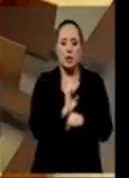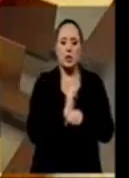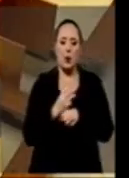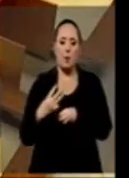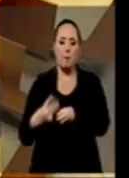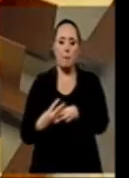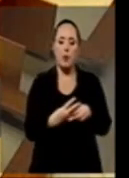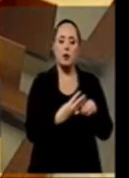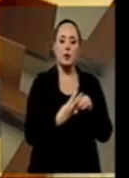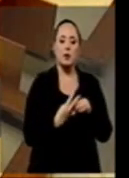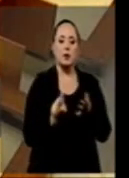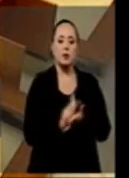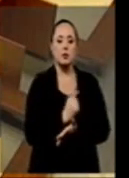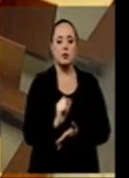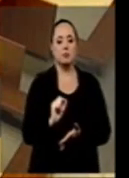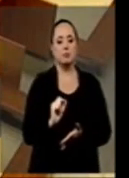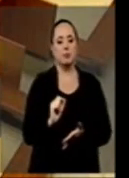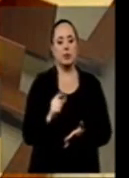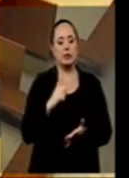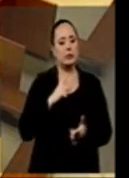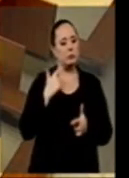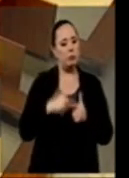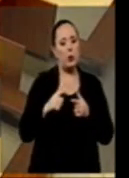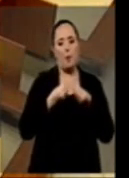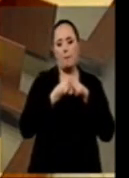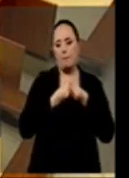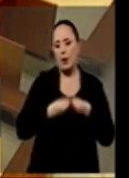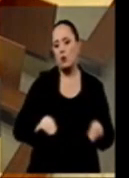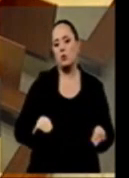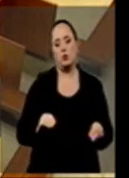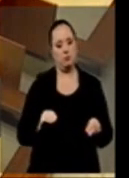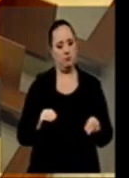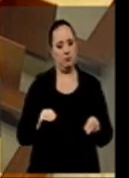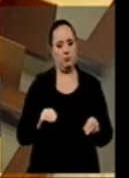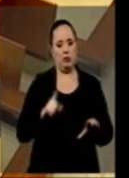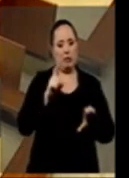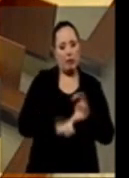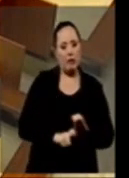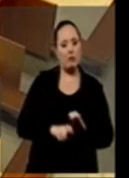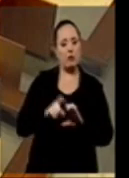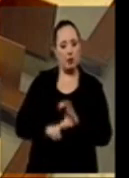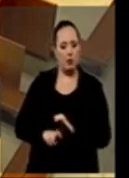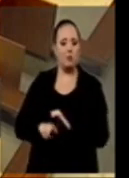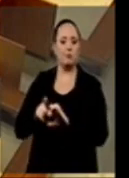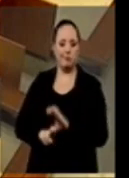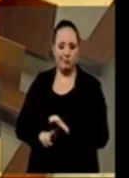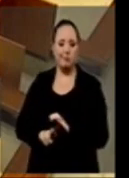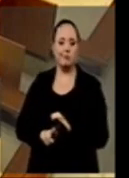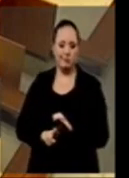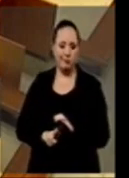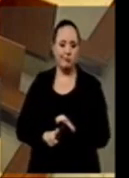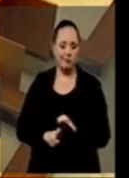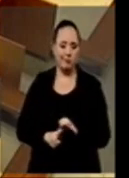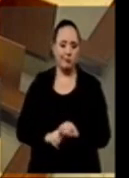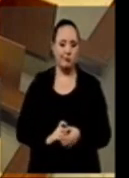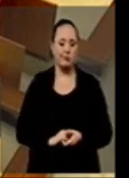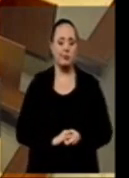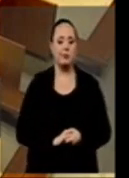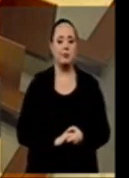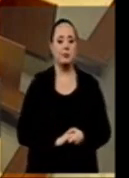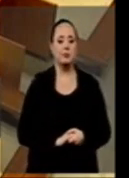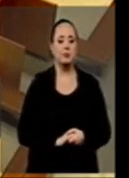a um quadro insustentável de inadimplência de inadimplência e de execução dos serviços